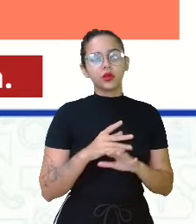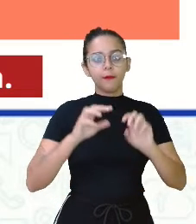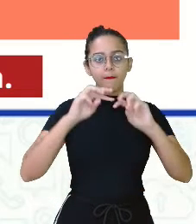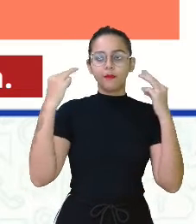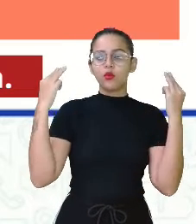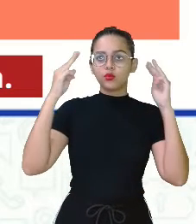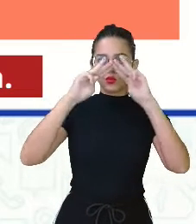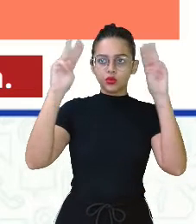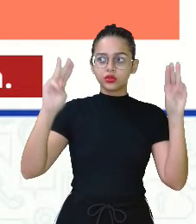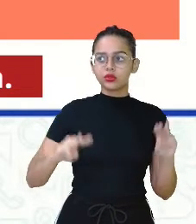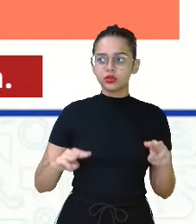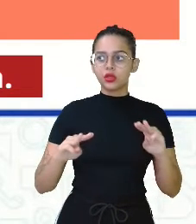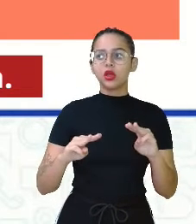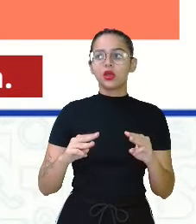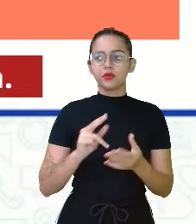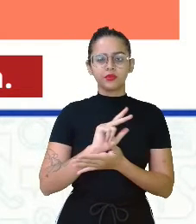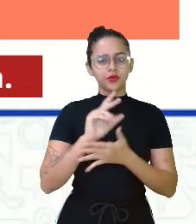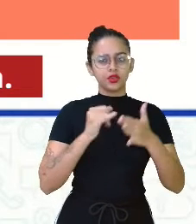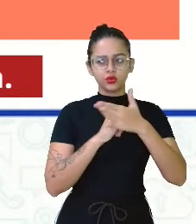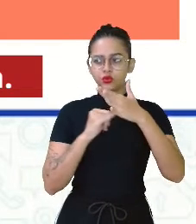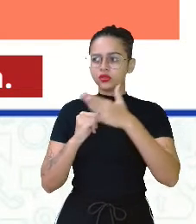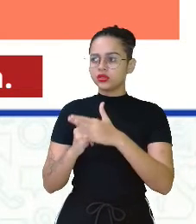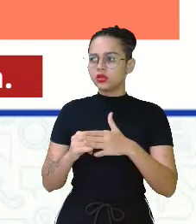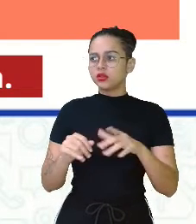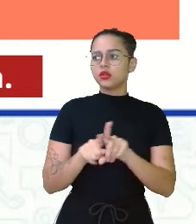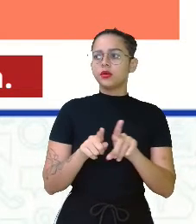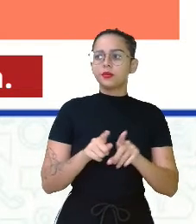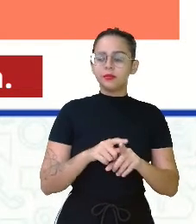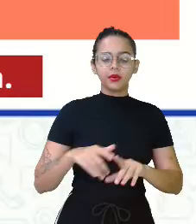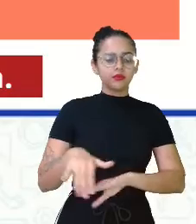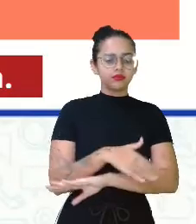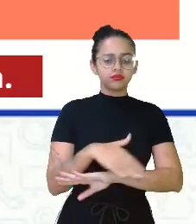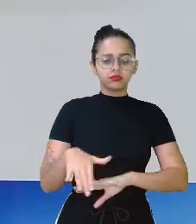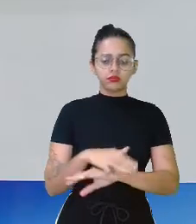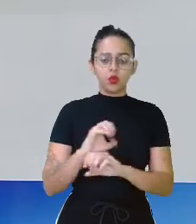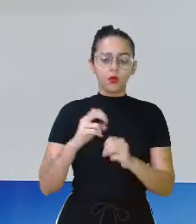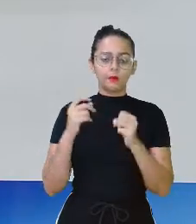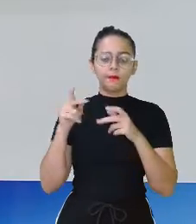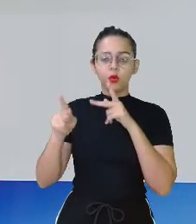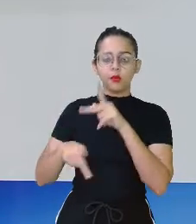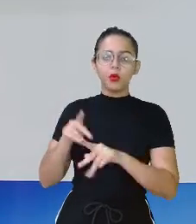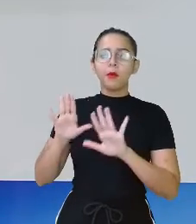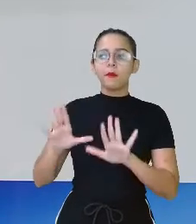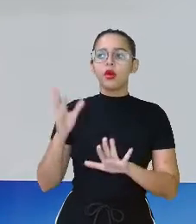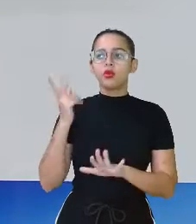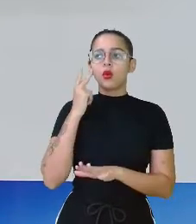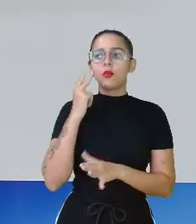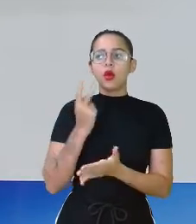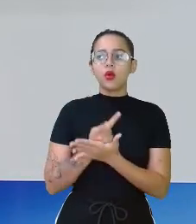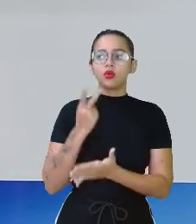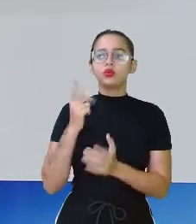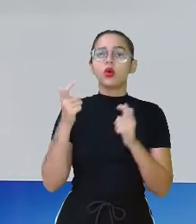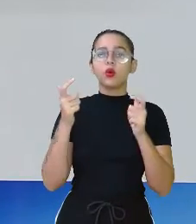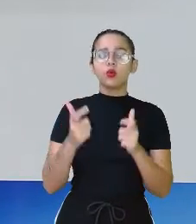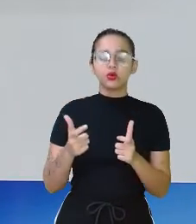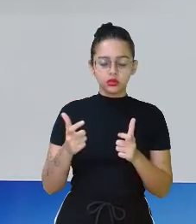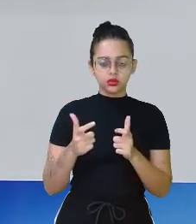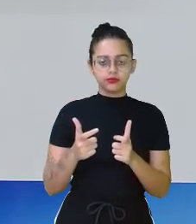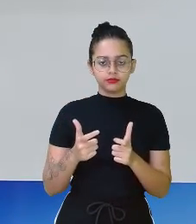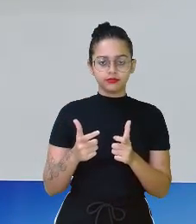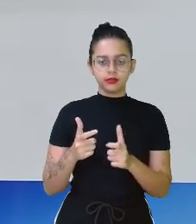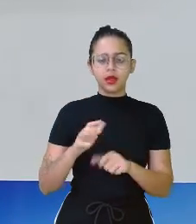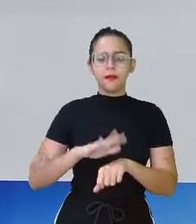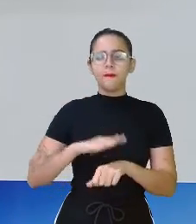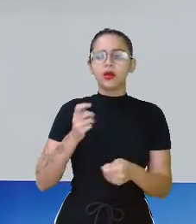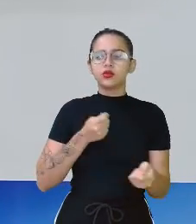museus, galerias, instituições, quanto em ambiente urbano e ou público. Mas é mais comum a performance acontecer em ambientes